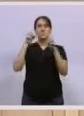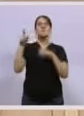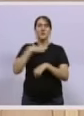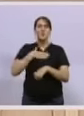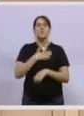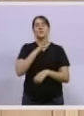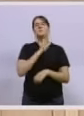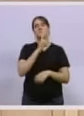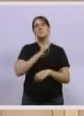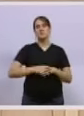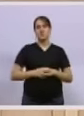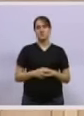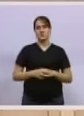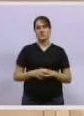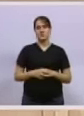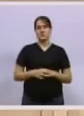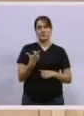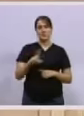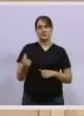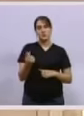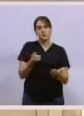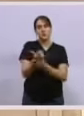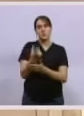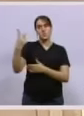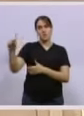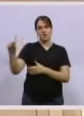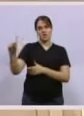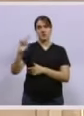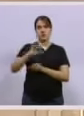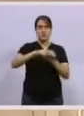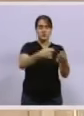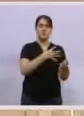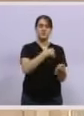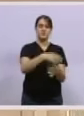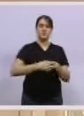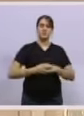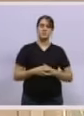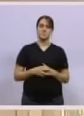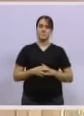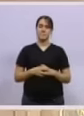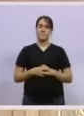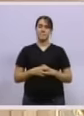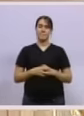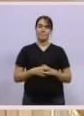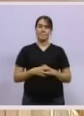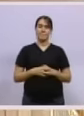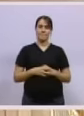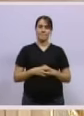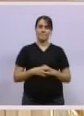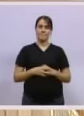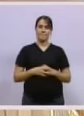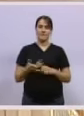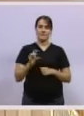que ela gostava, ela não tinha, era dinheiro para ela, então para dar o sorvete para a gente, ela, às vezes ela dava uma beliscadinha